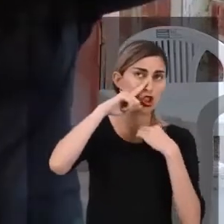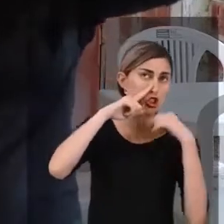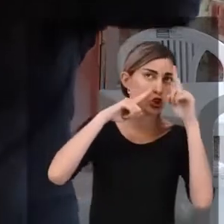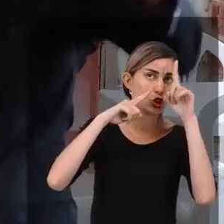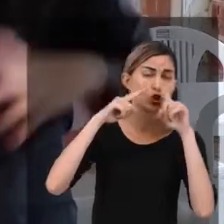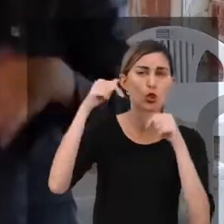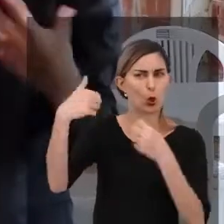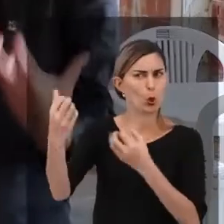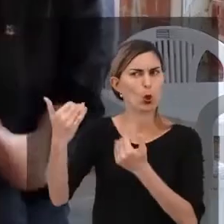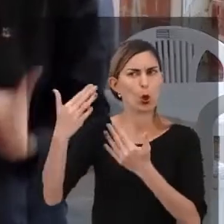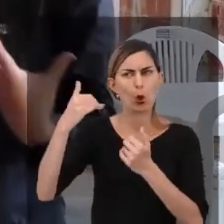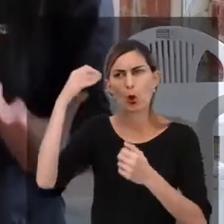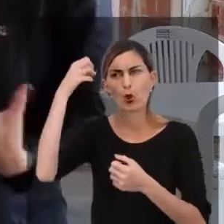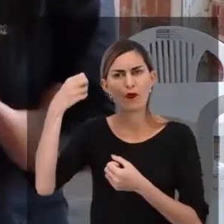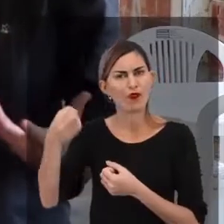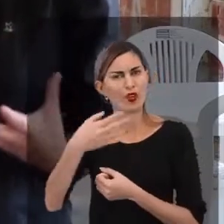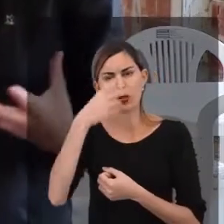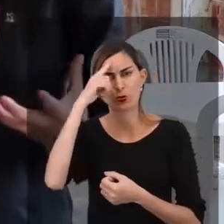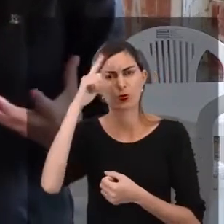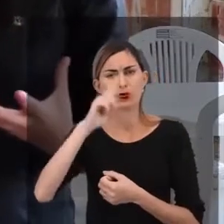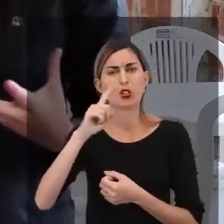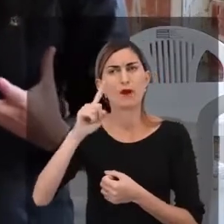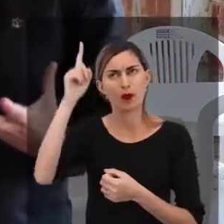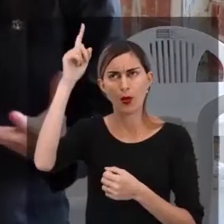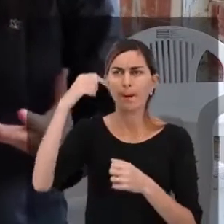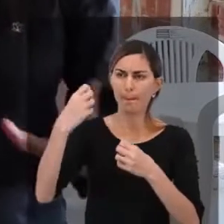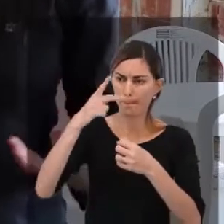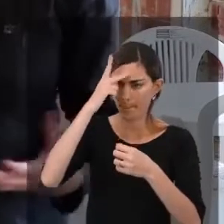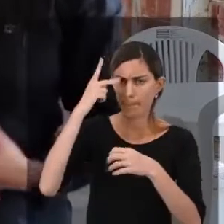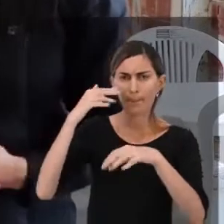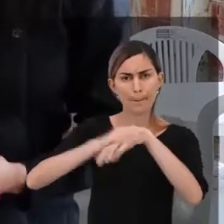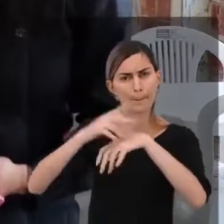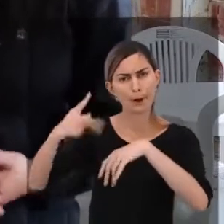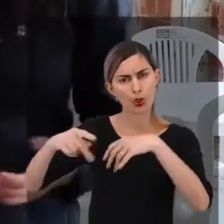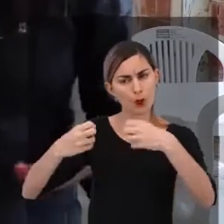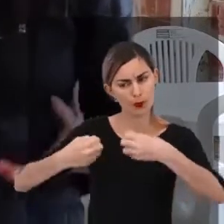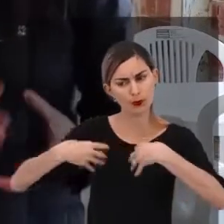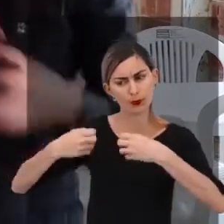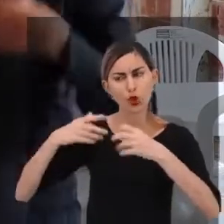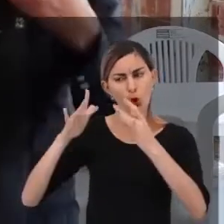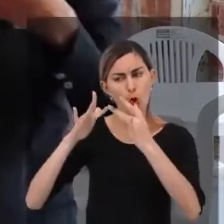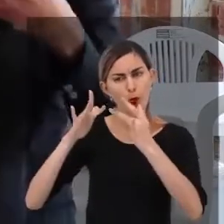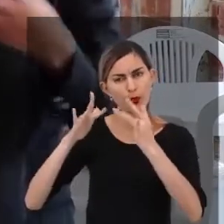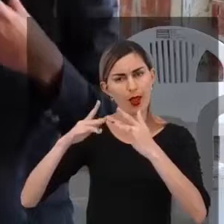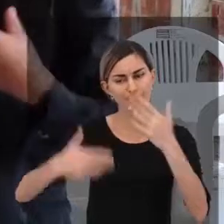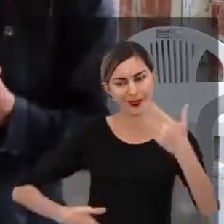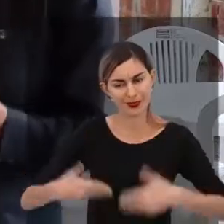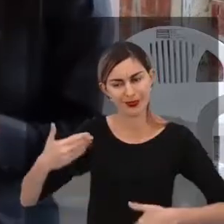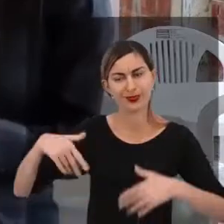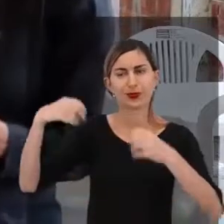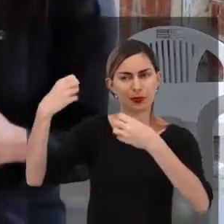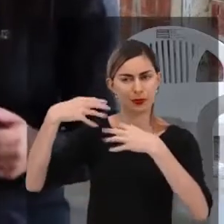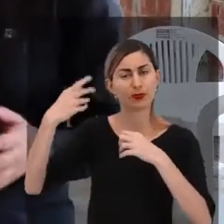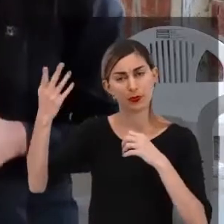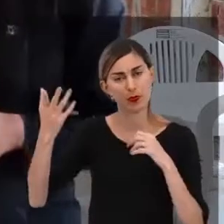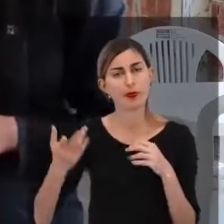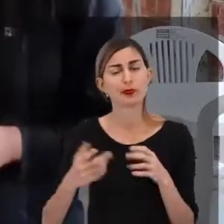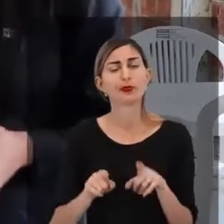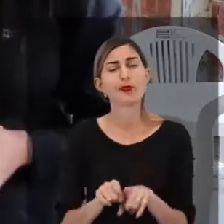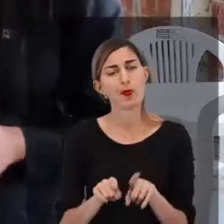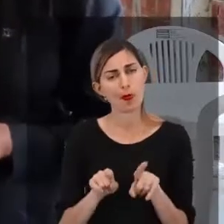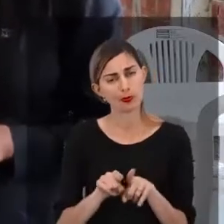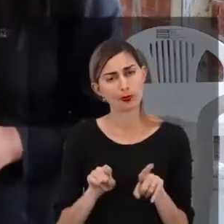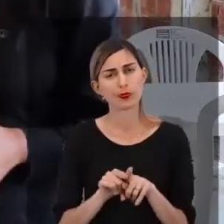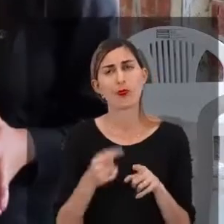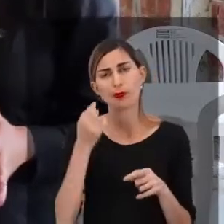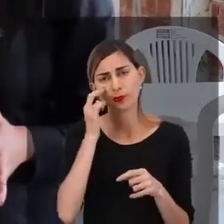eminente risco, vamos pensar, eu novinha, sem saber. Então, foi o próprio funcionário que me ensinou. Isso é muito importante, esse contato com o funcionário. Outro momento, né, Monique?